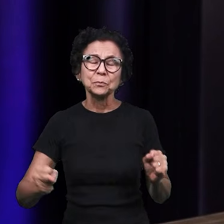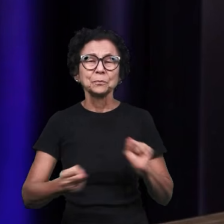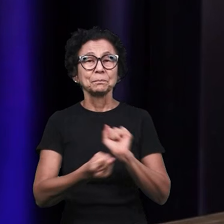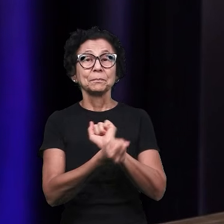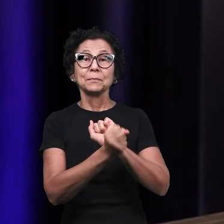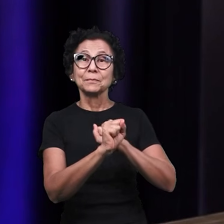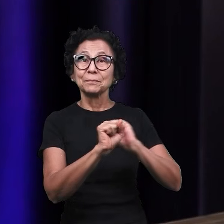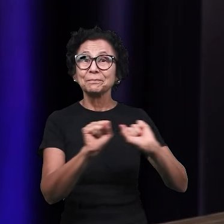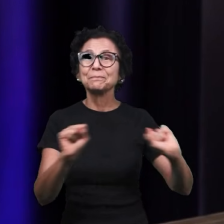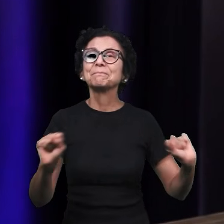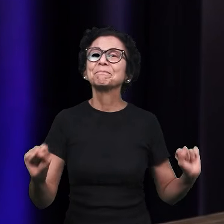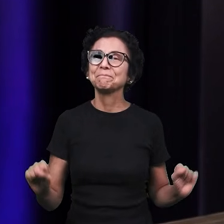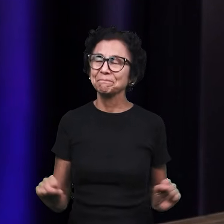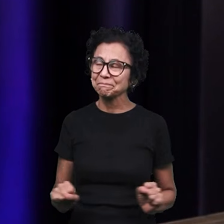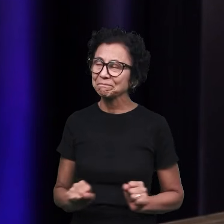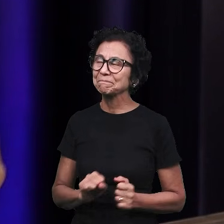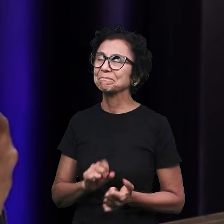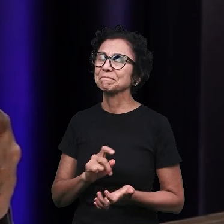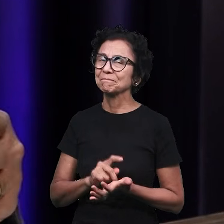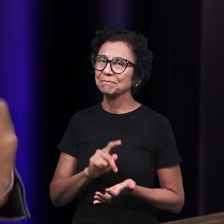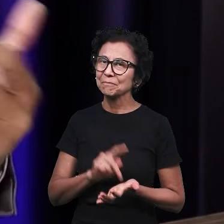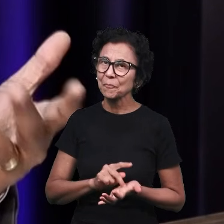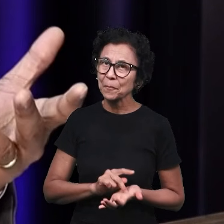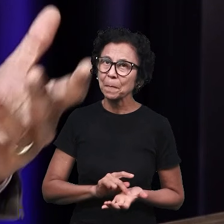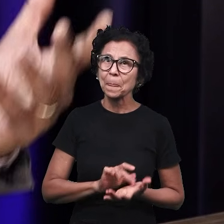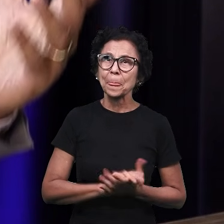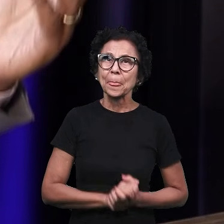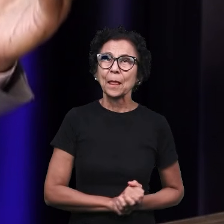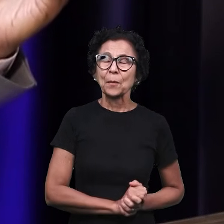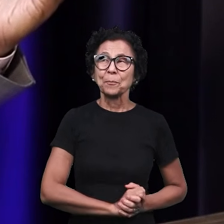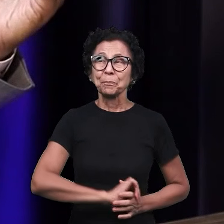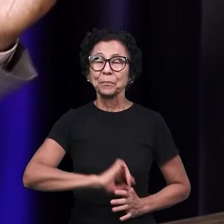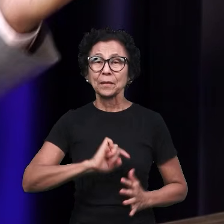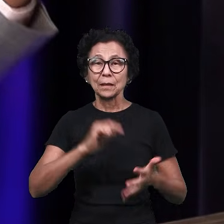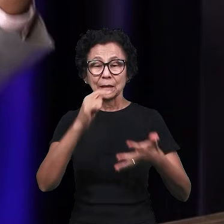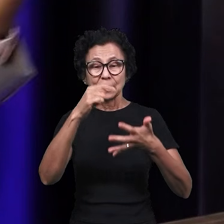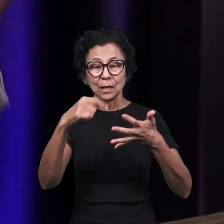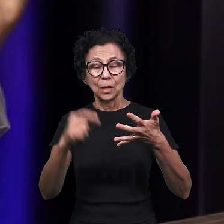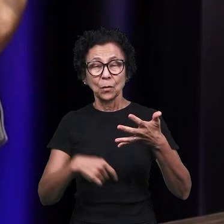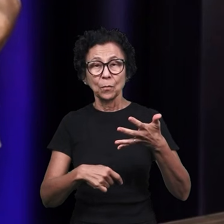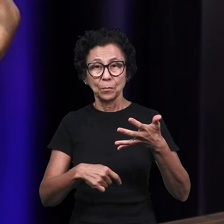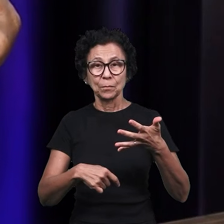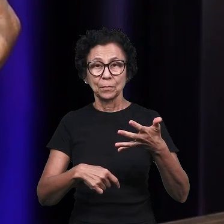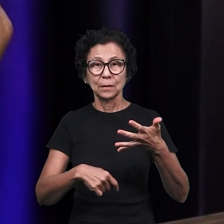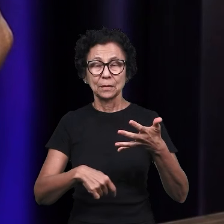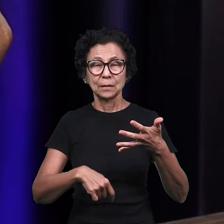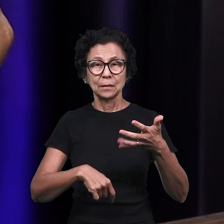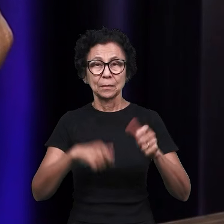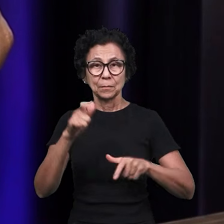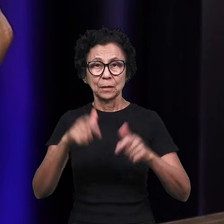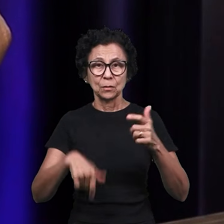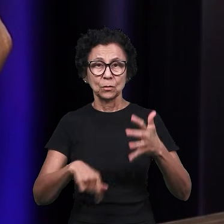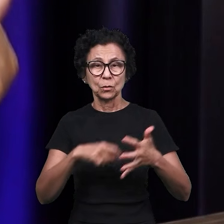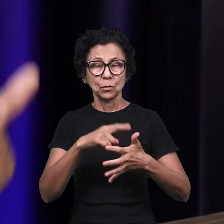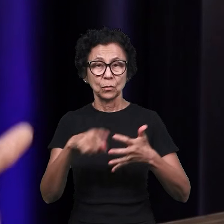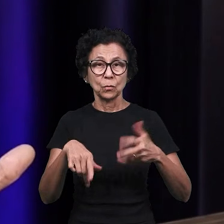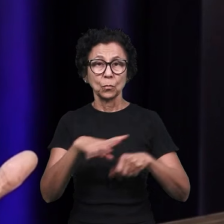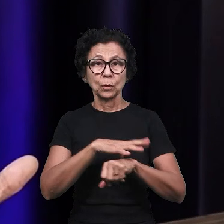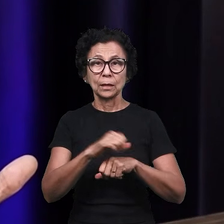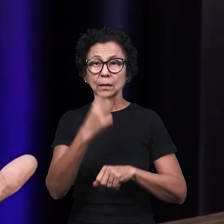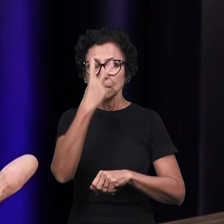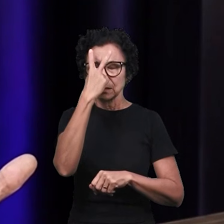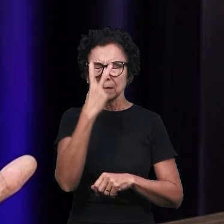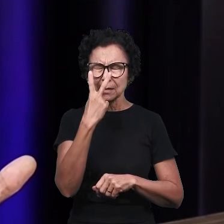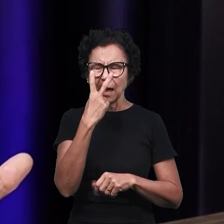ele a cura, trazer a ele a libertação, trazer a ele uma nova vida. Porque cada um destes que foram curados, né, o que